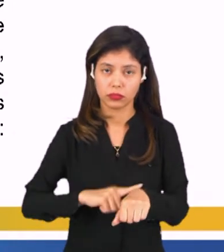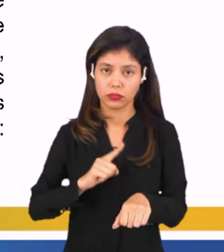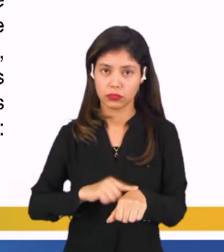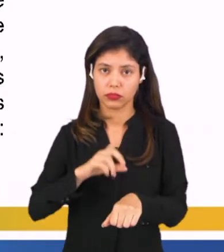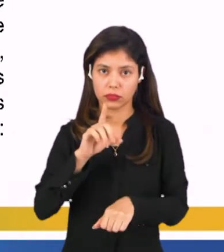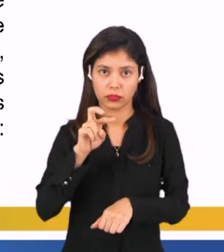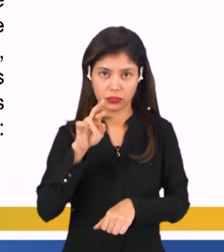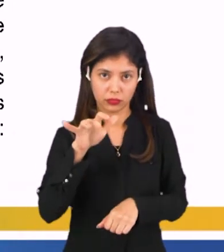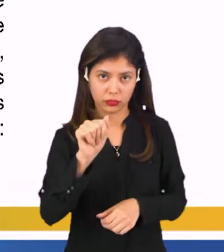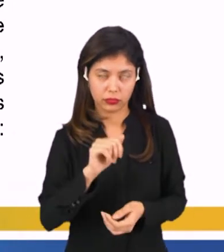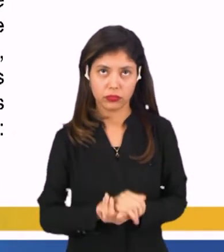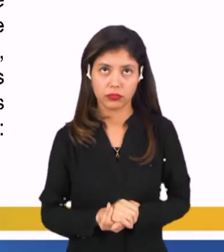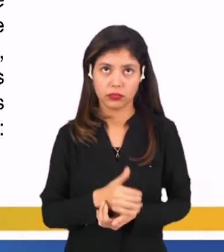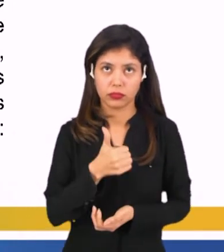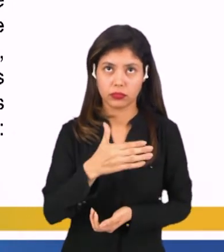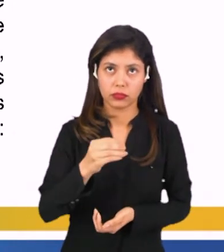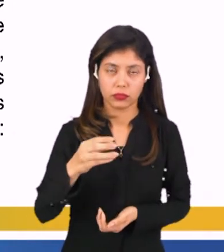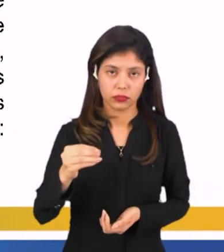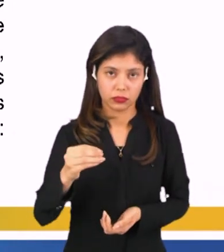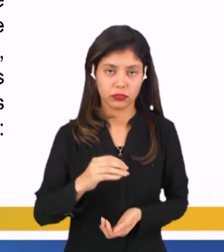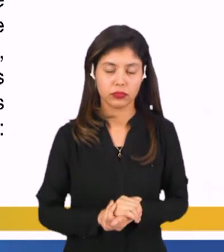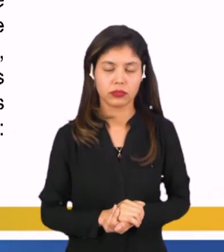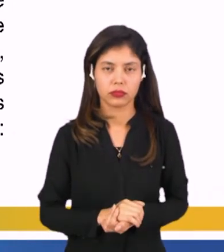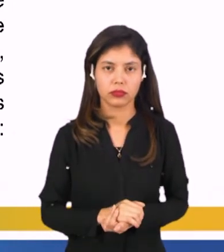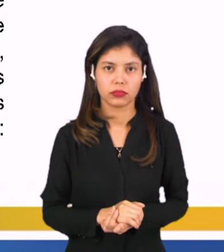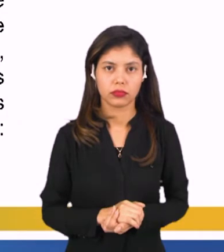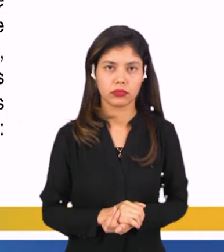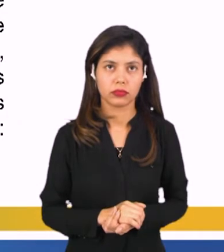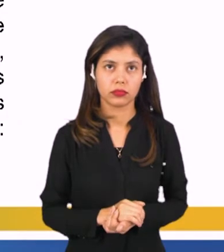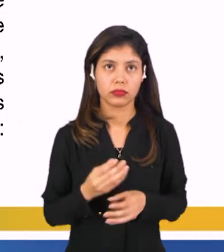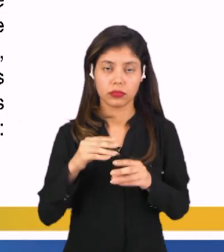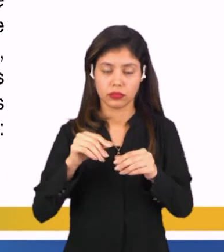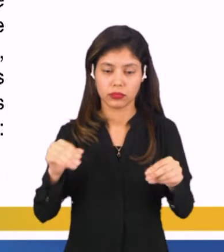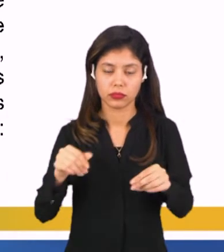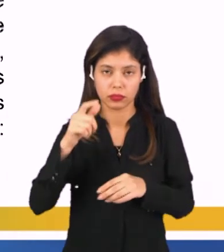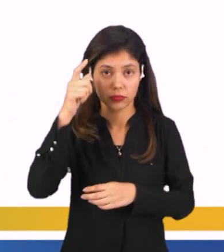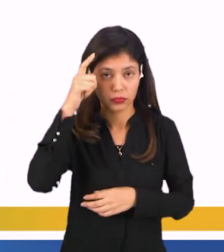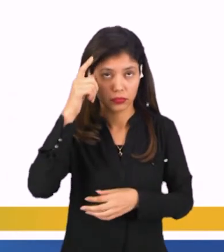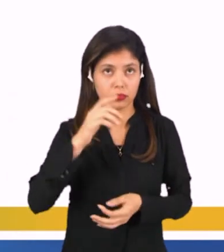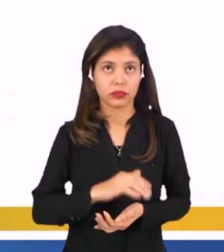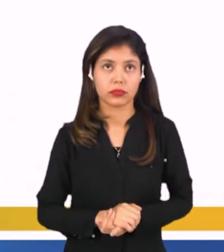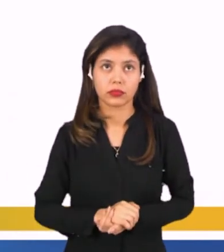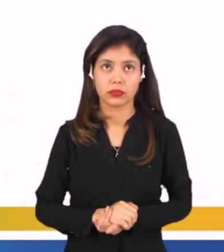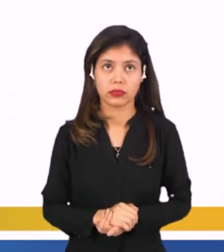Cólera, 100 Anos de Solidão, O Enterro do Diabo.